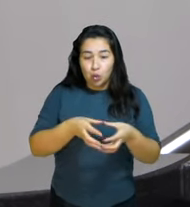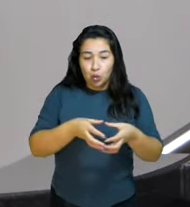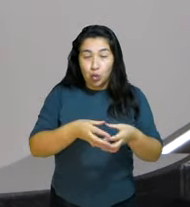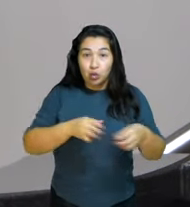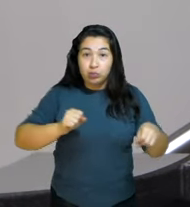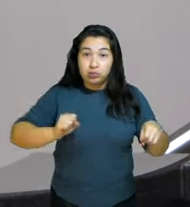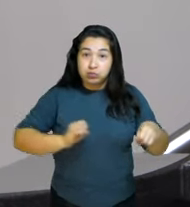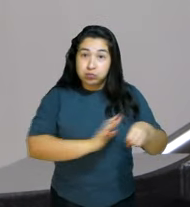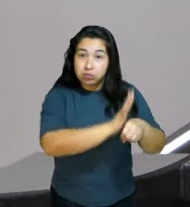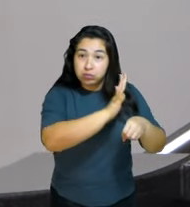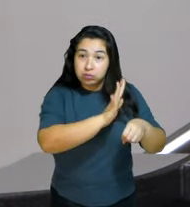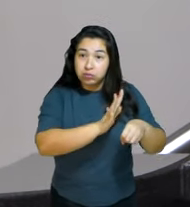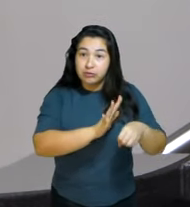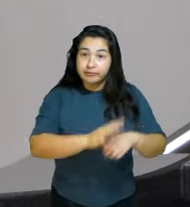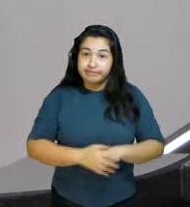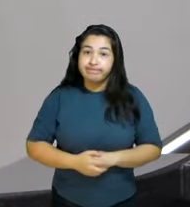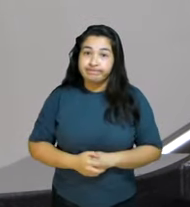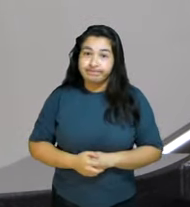E